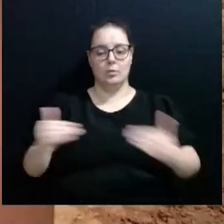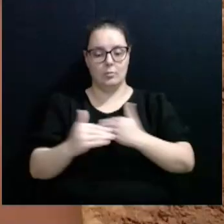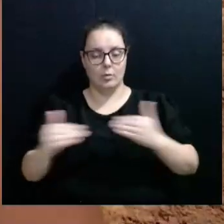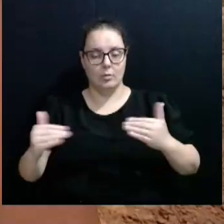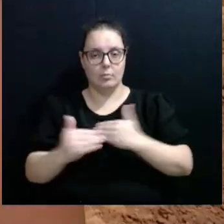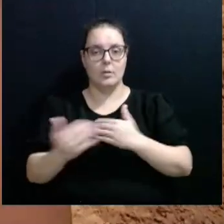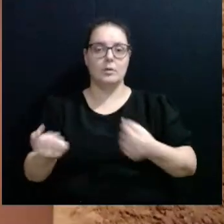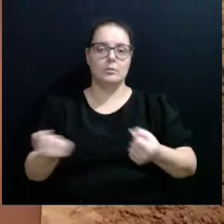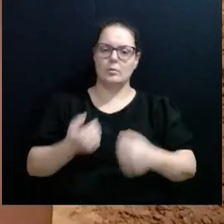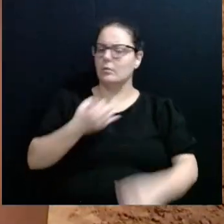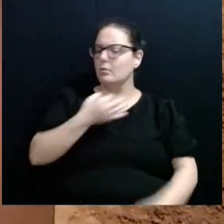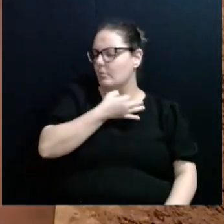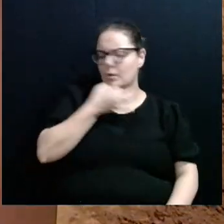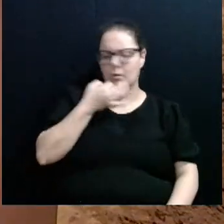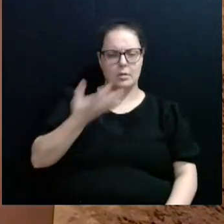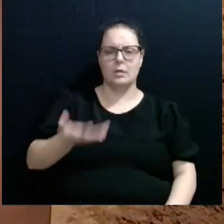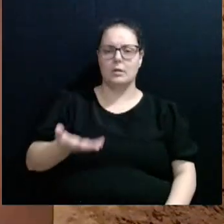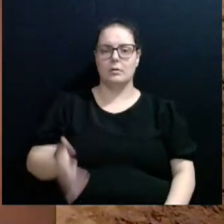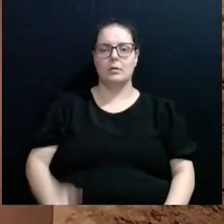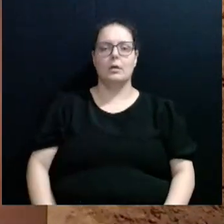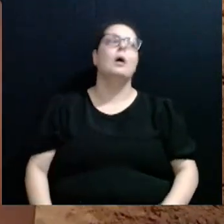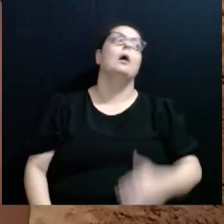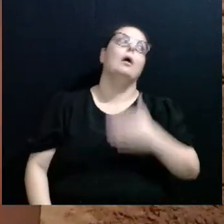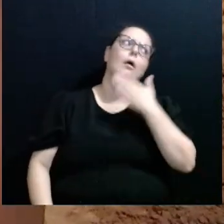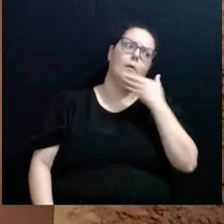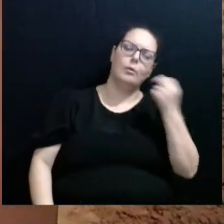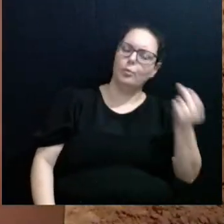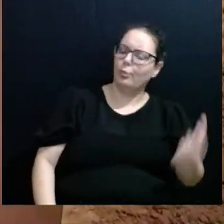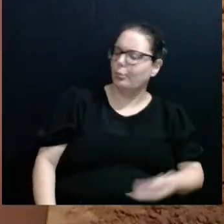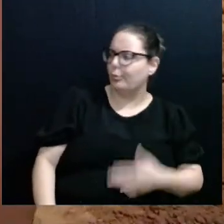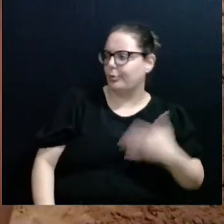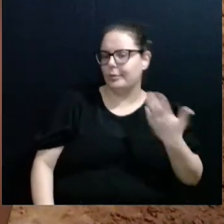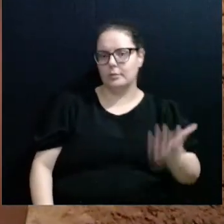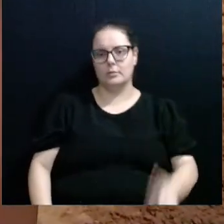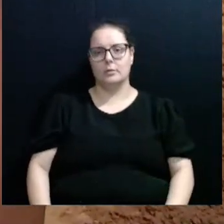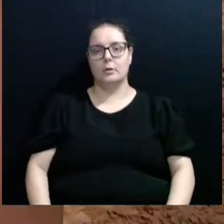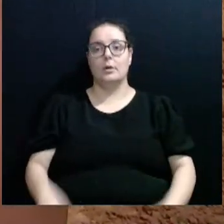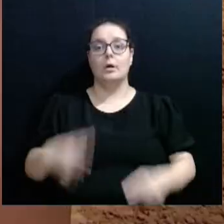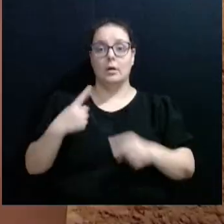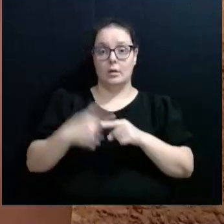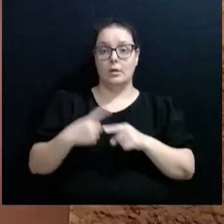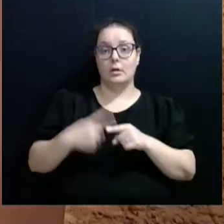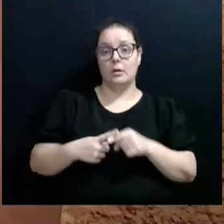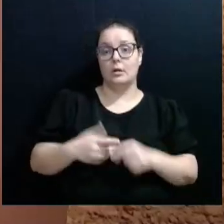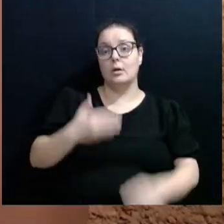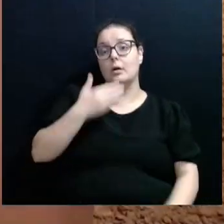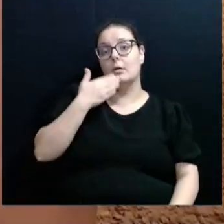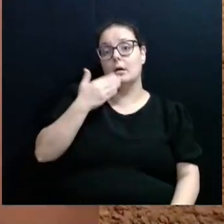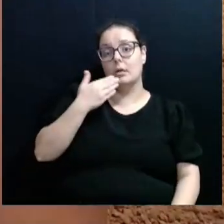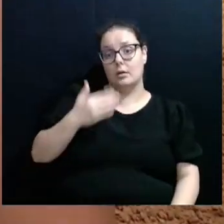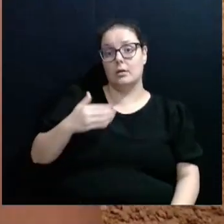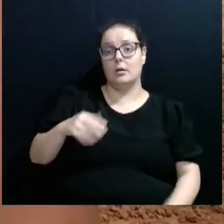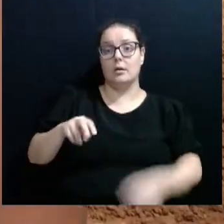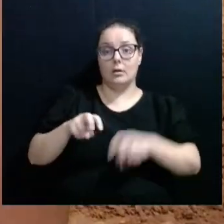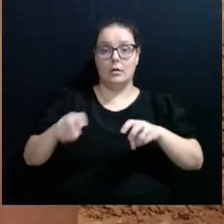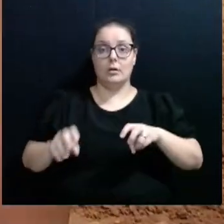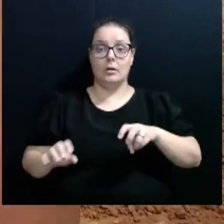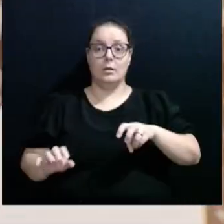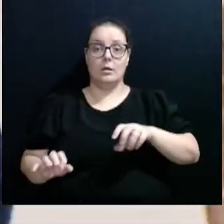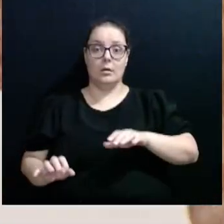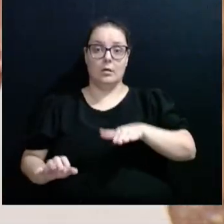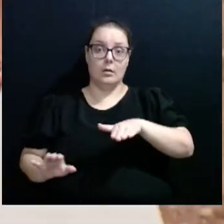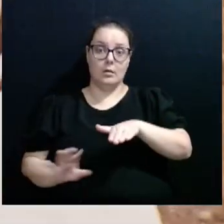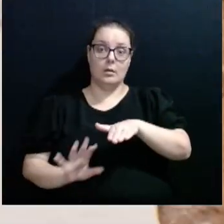bom. Ficou bem melhor. Por quê? Porque é mais fácil para os passageiros subirem, a calçada mais